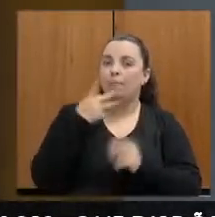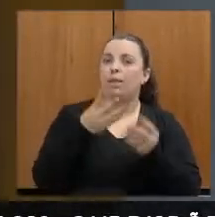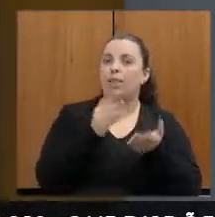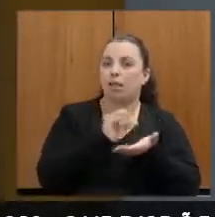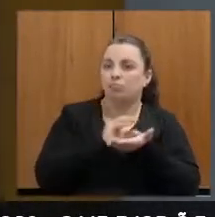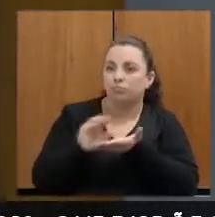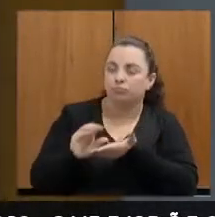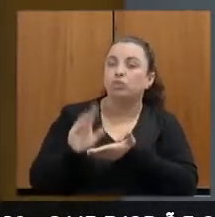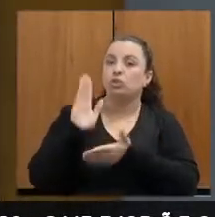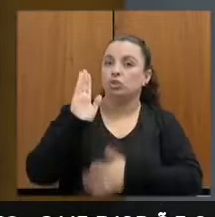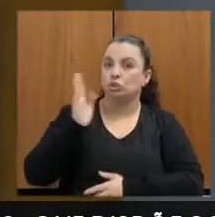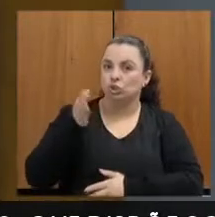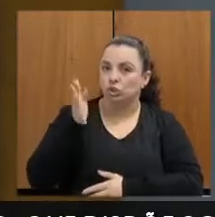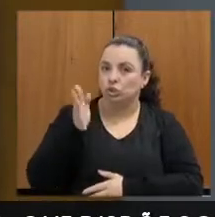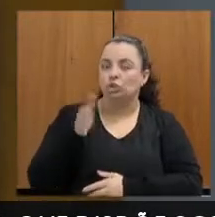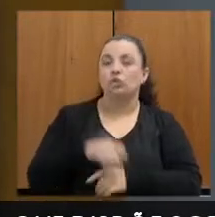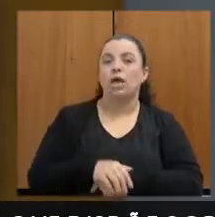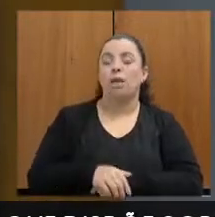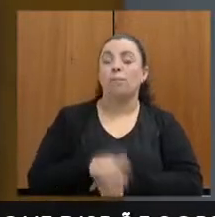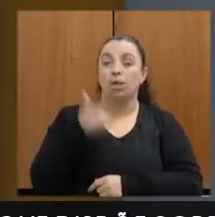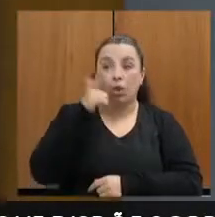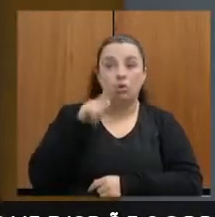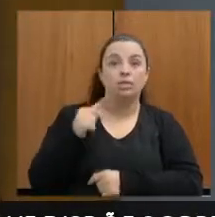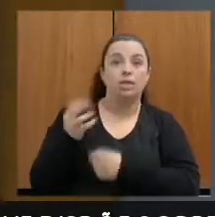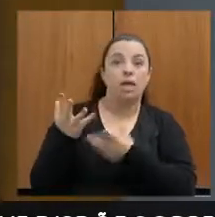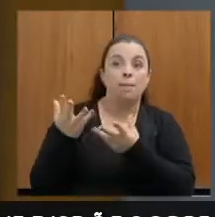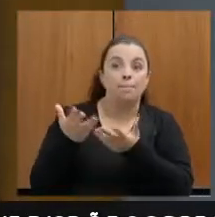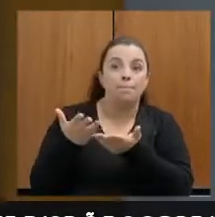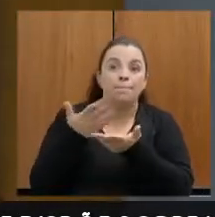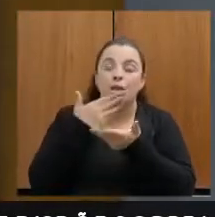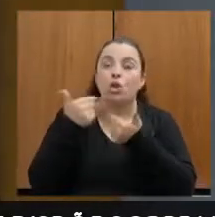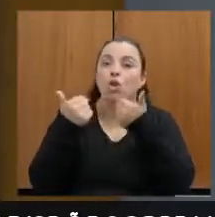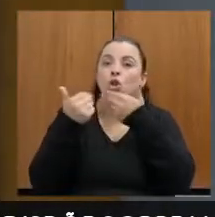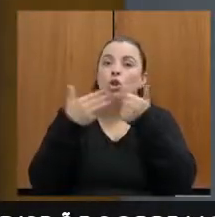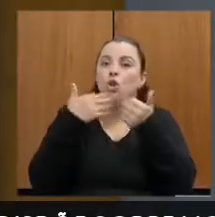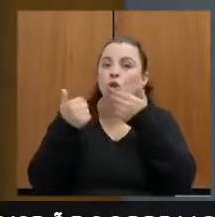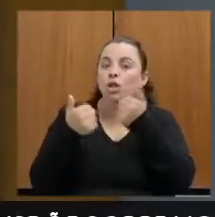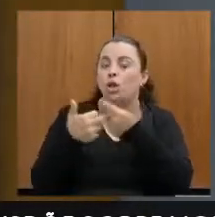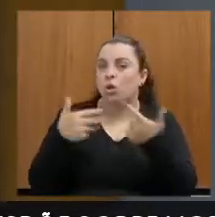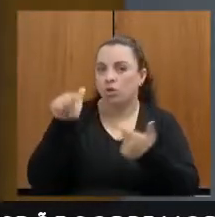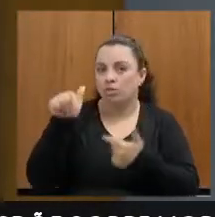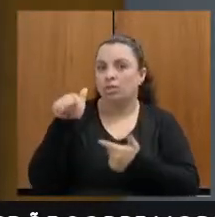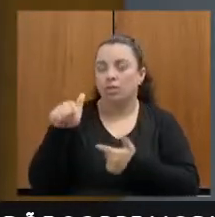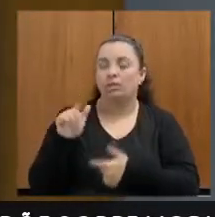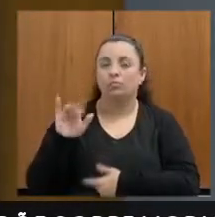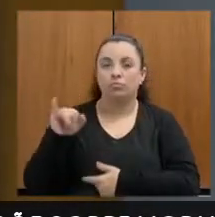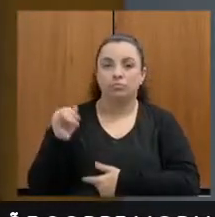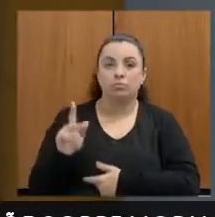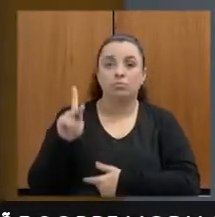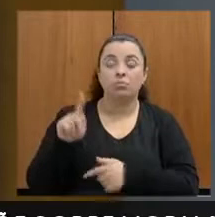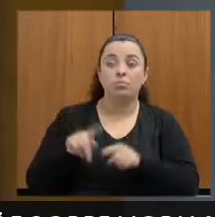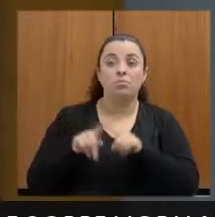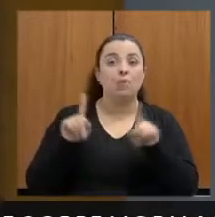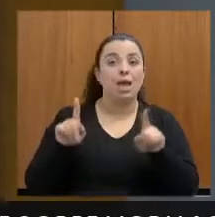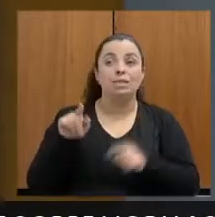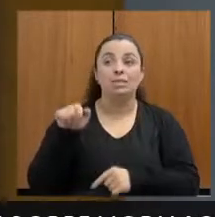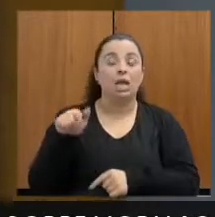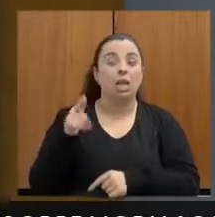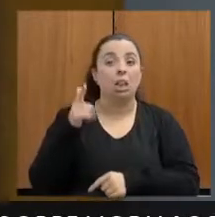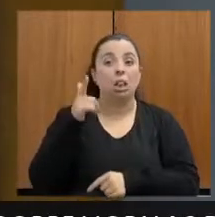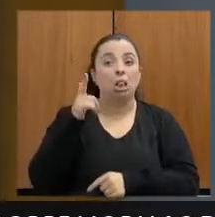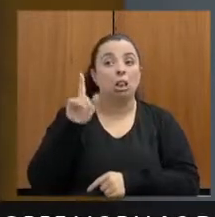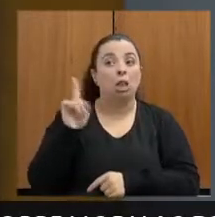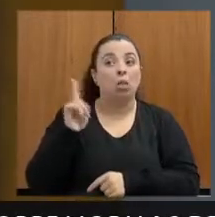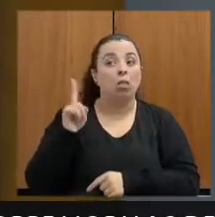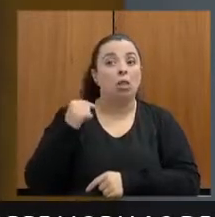para que pudéssemos promover melhorias no Júlia e o Júlio nesse momento não tem atendido com o serviço porta